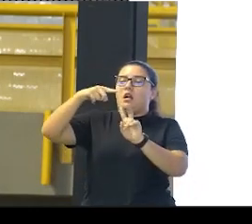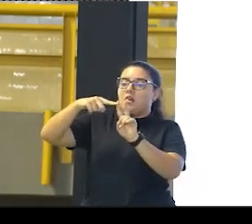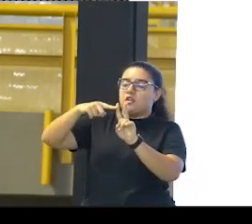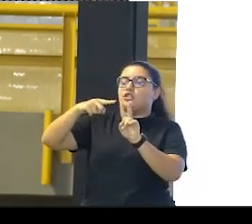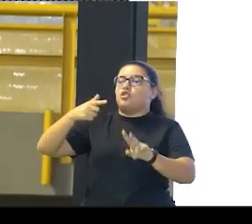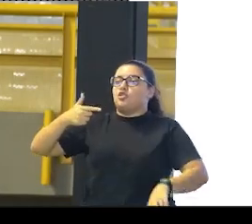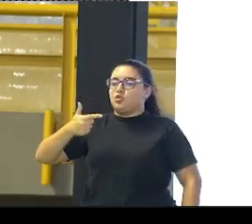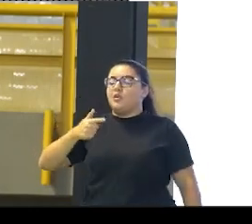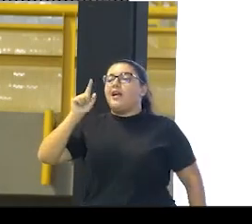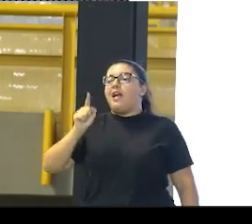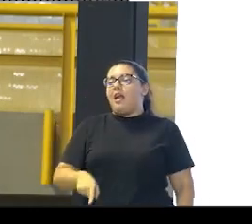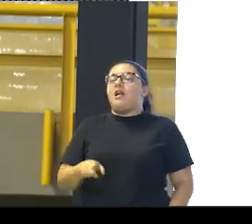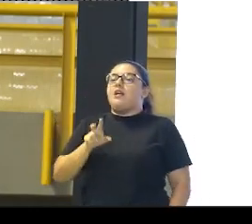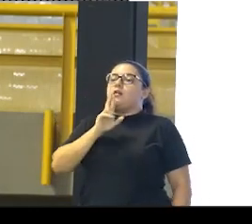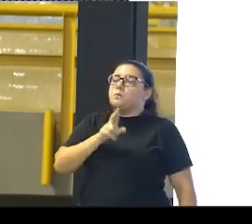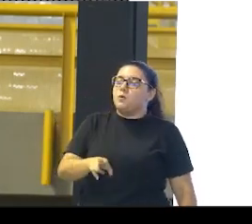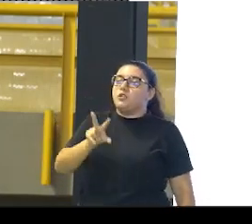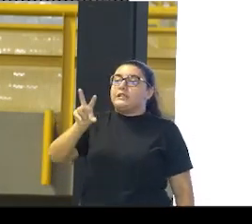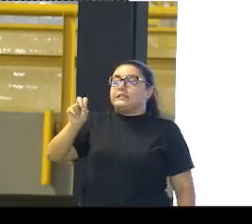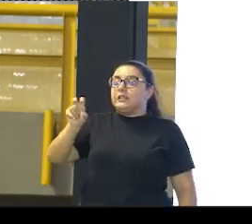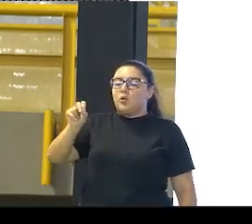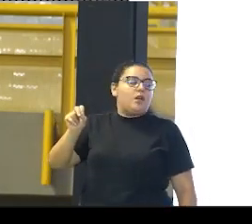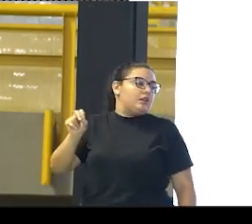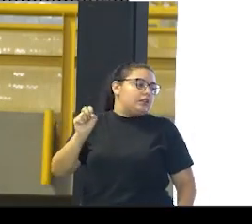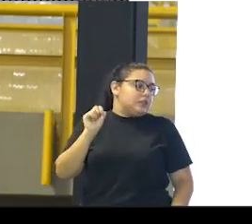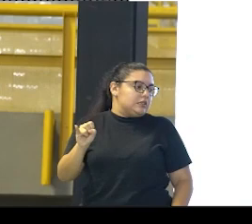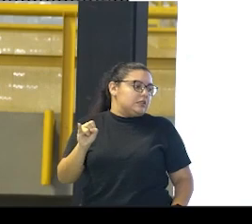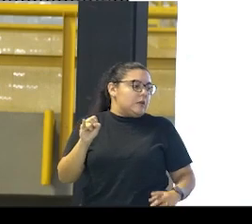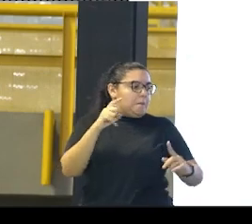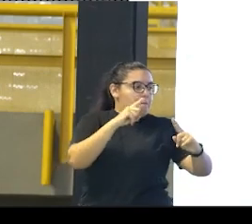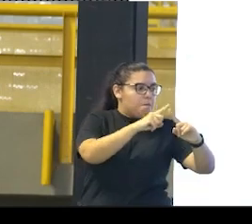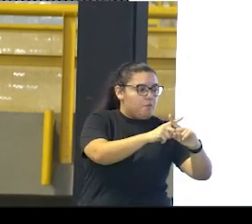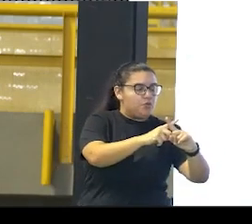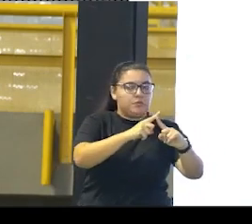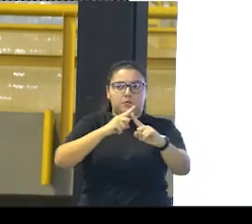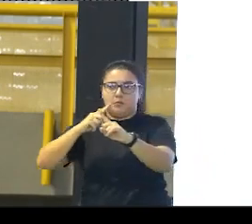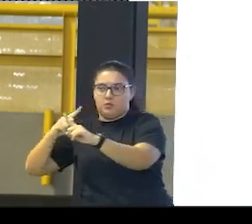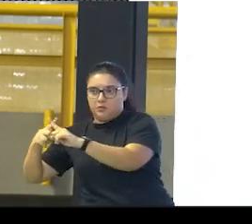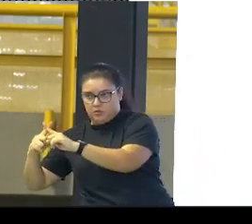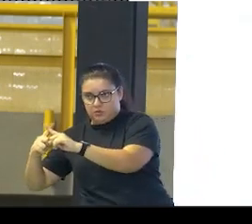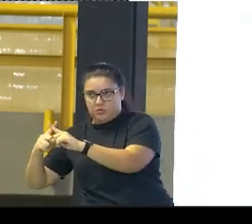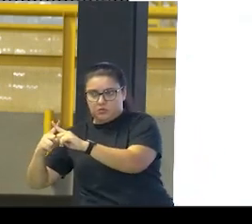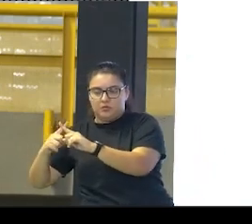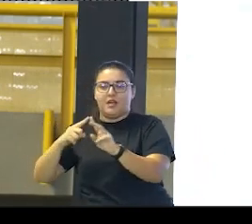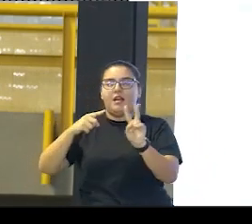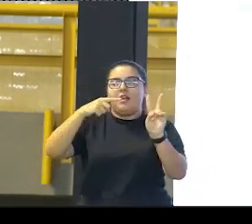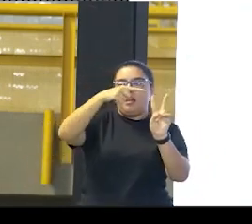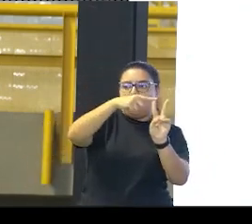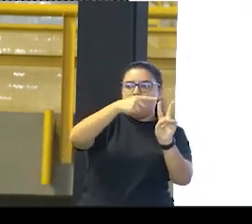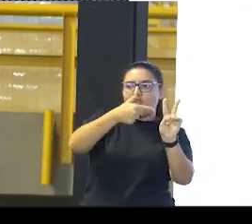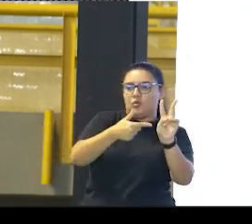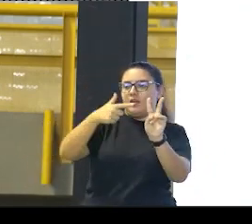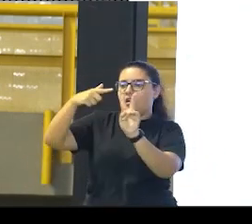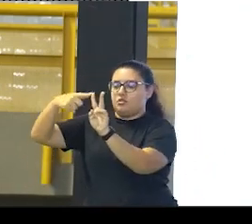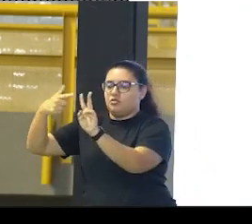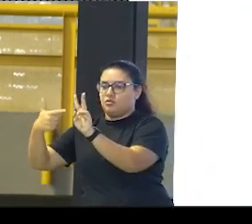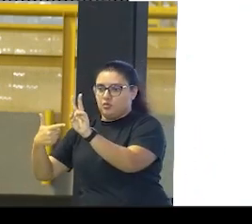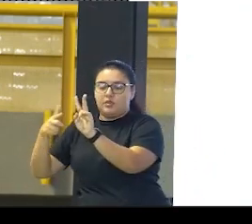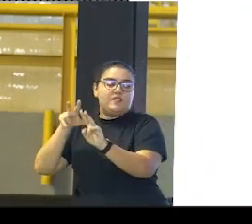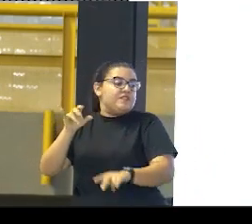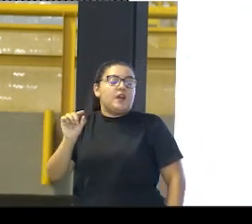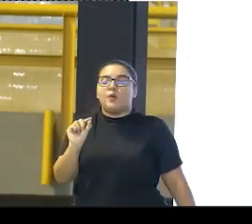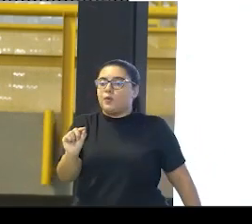1. Então, sempre é desse jeito. E todo mundo é sobre 2. 1 meio, raiz de 2 sobre 2, raiz de 3